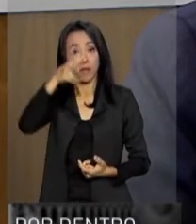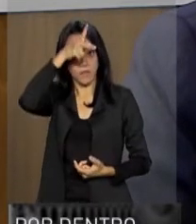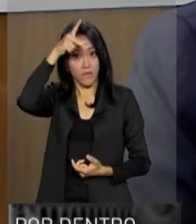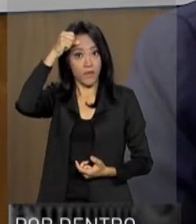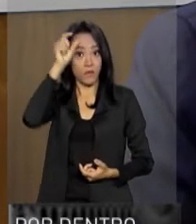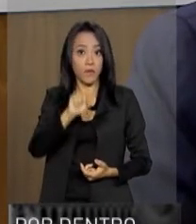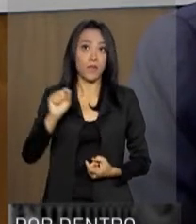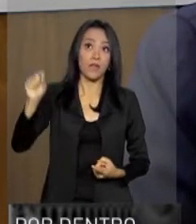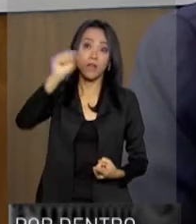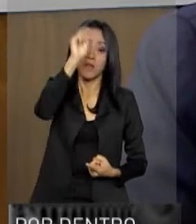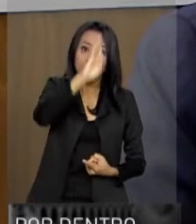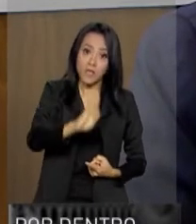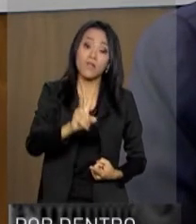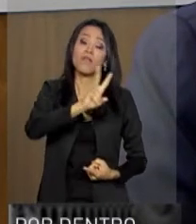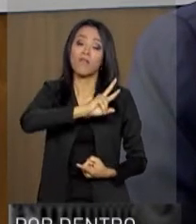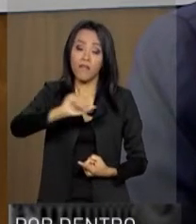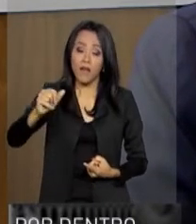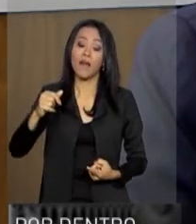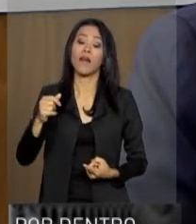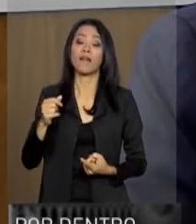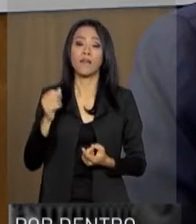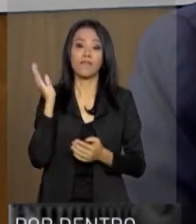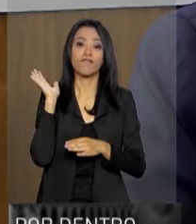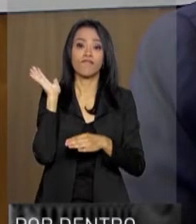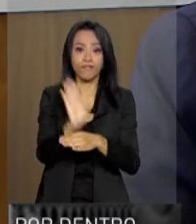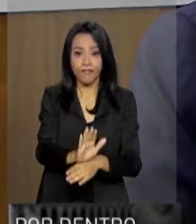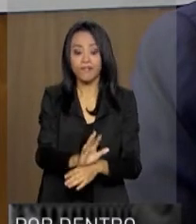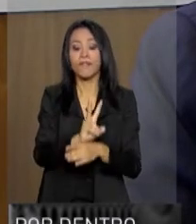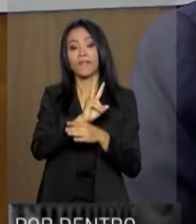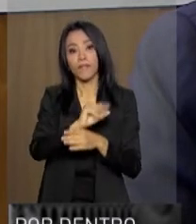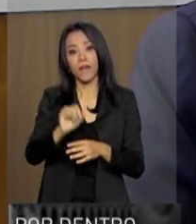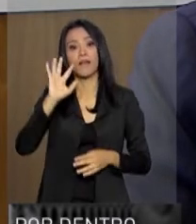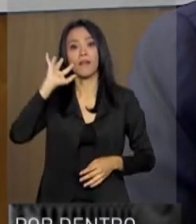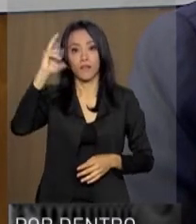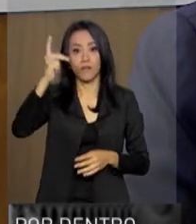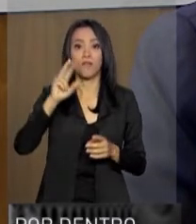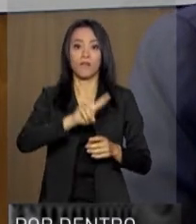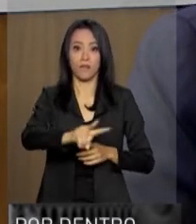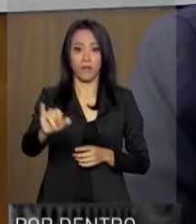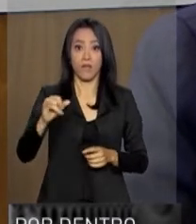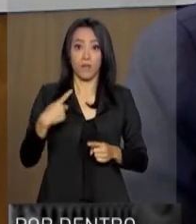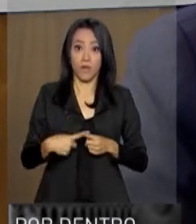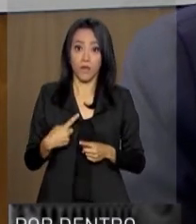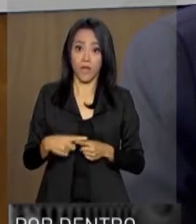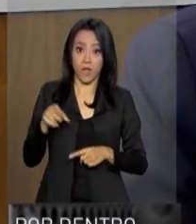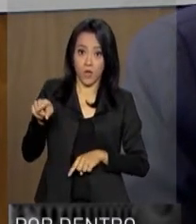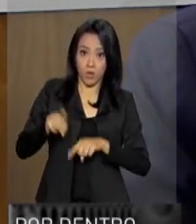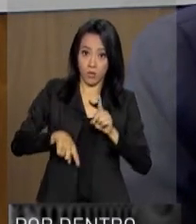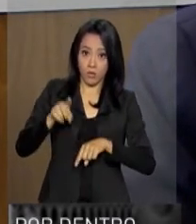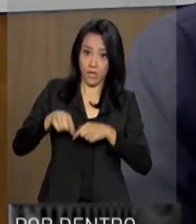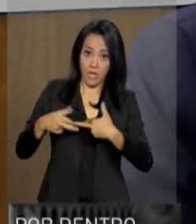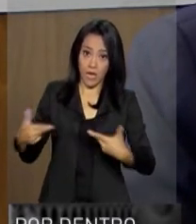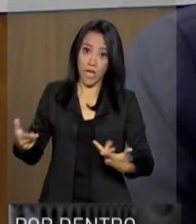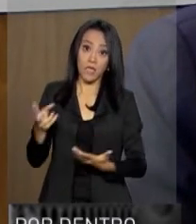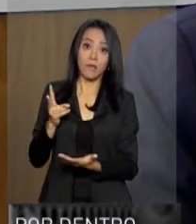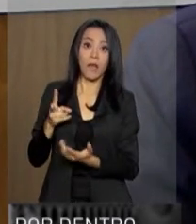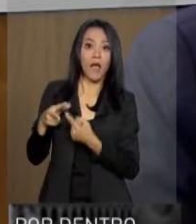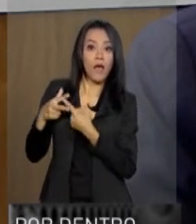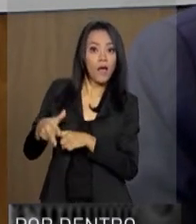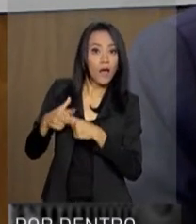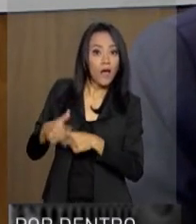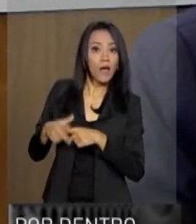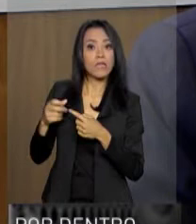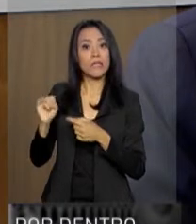atendidas nas suas demandas até porque a manutenção dos equipamentos é fácil ea